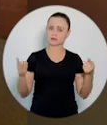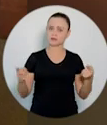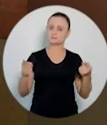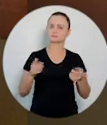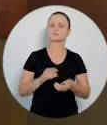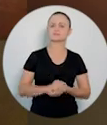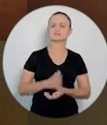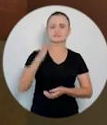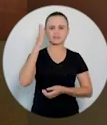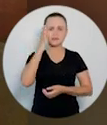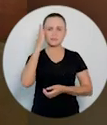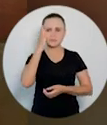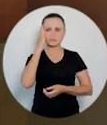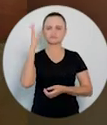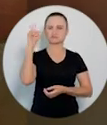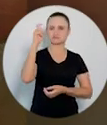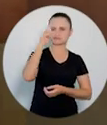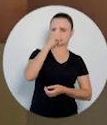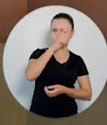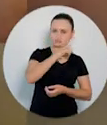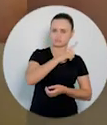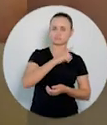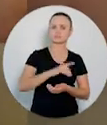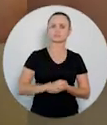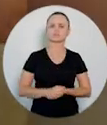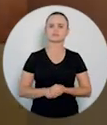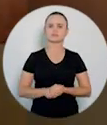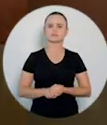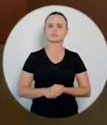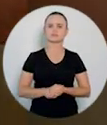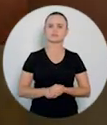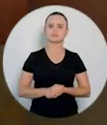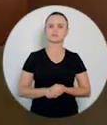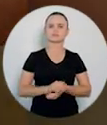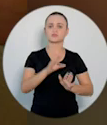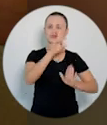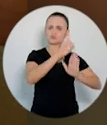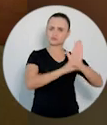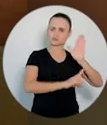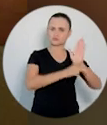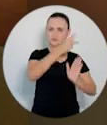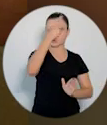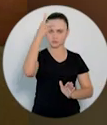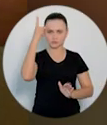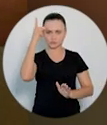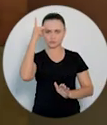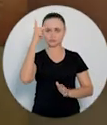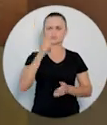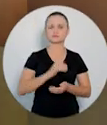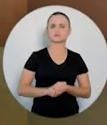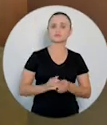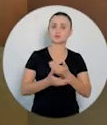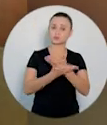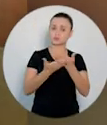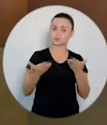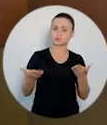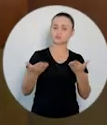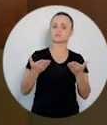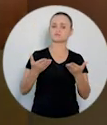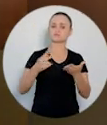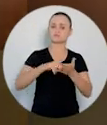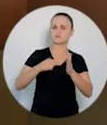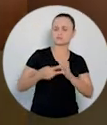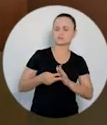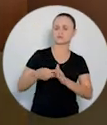que, claro, heterogêneo o nosso país. A dificuldade de fazer valer o direito do cidadão, que nós somos o representante